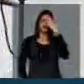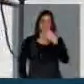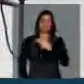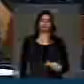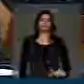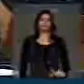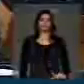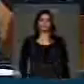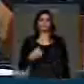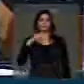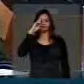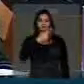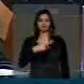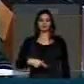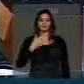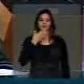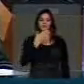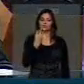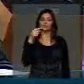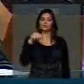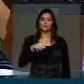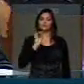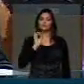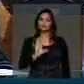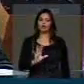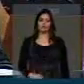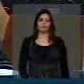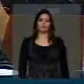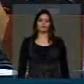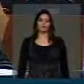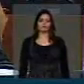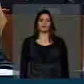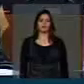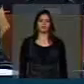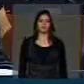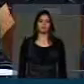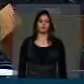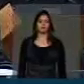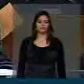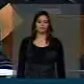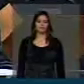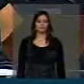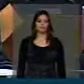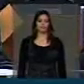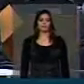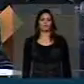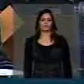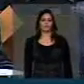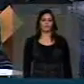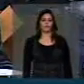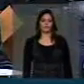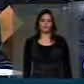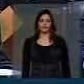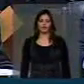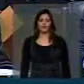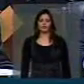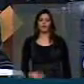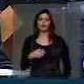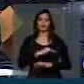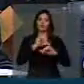presidente. Senhor presidente, eu queria pedir ao senhor, por gentileza, antes do deputado Ivan Valente, que fosse registrado na Voz